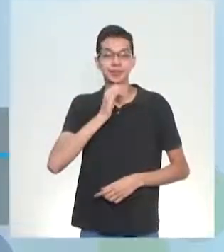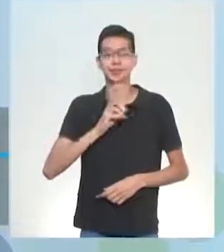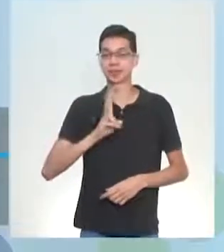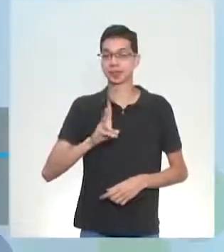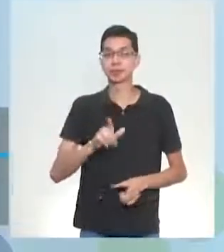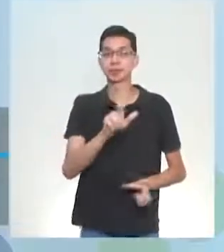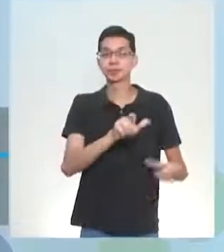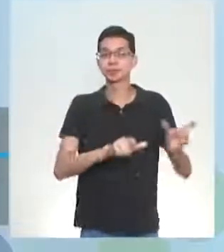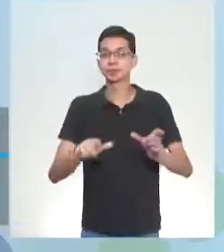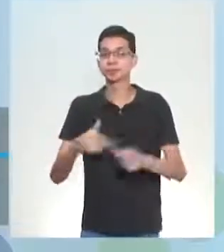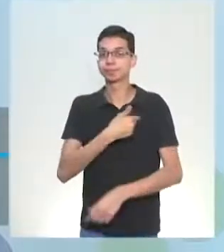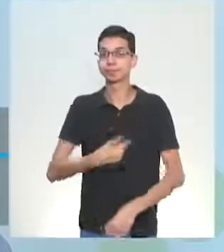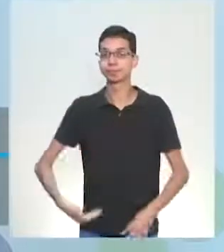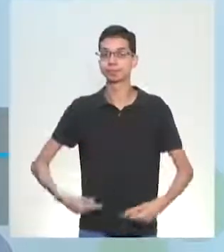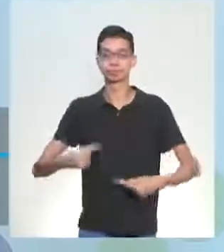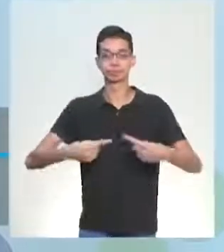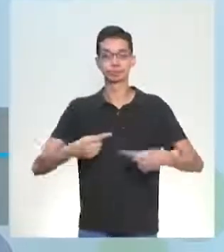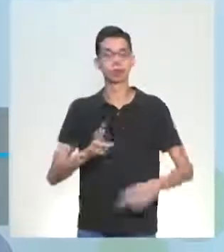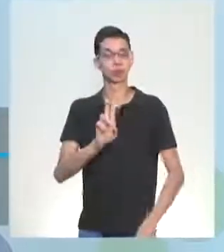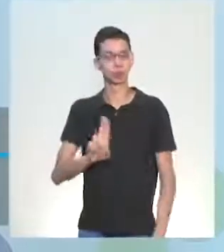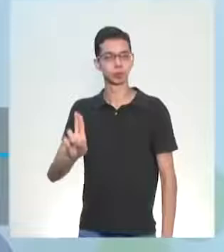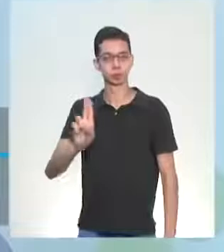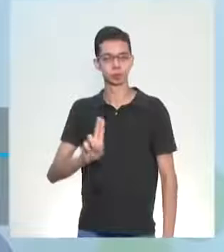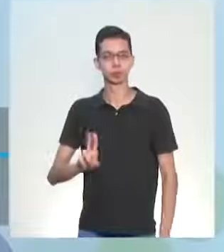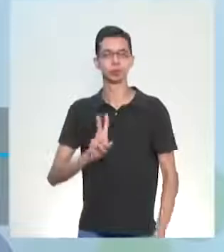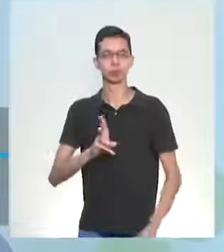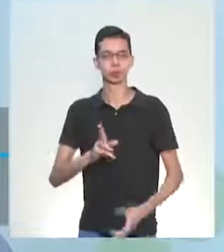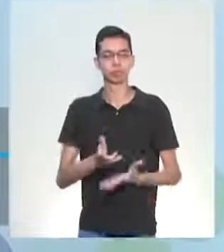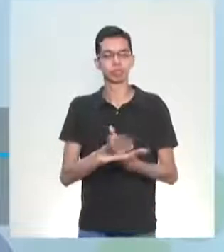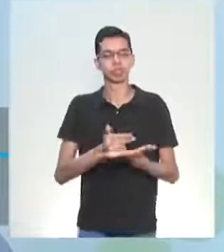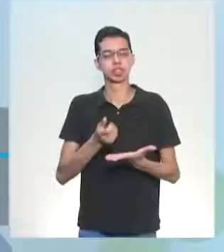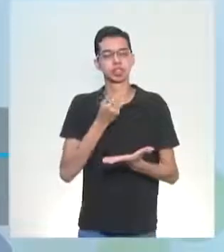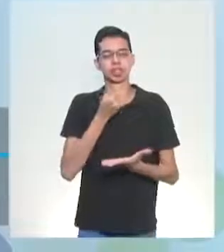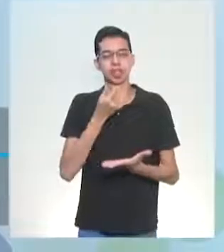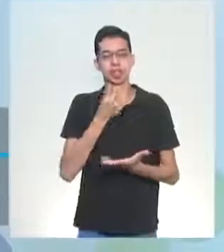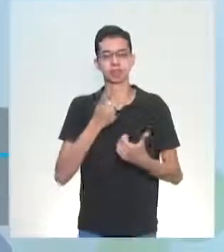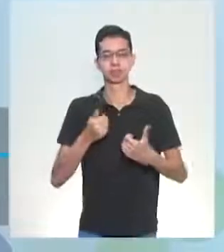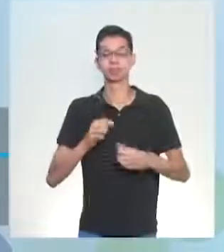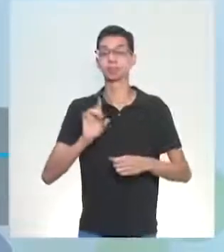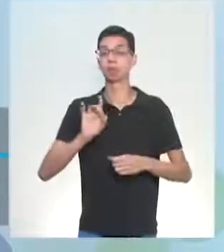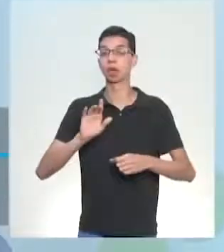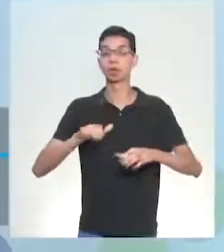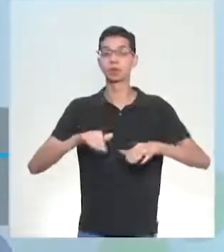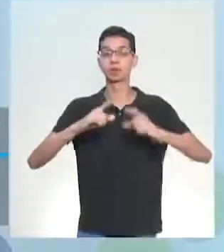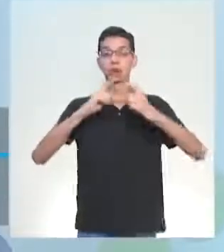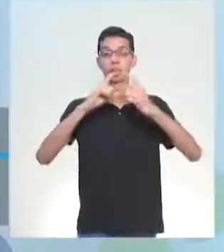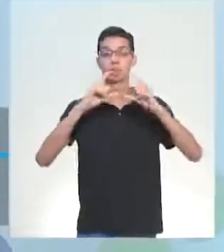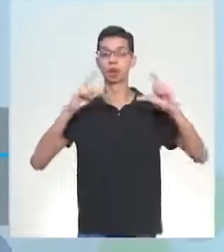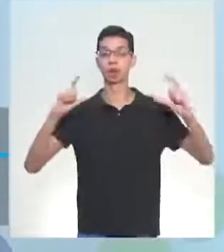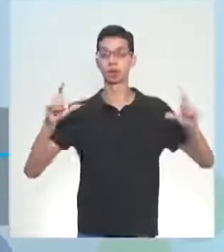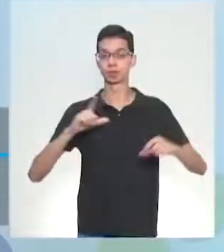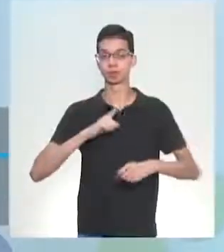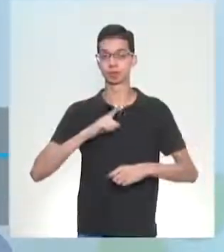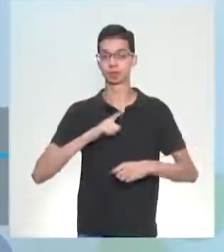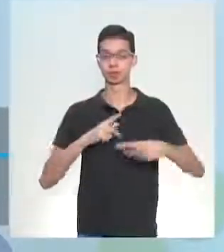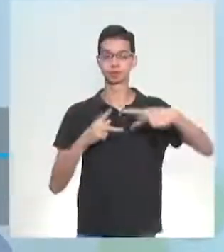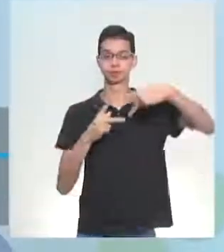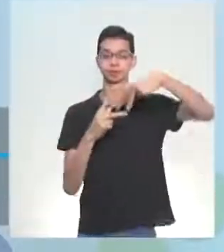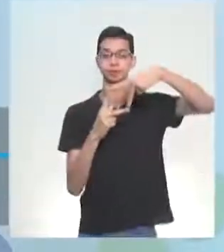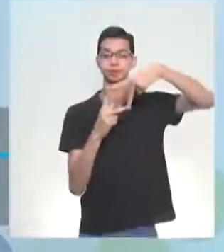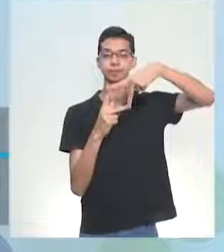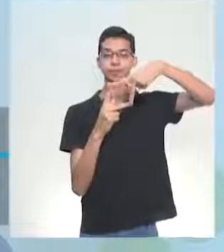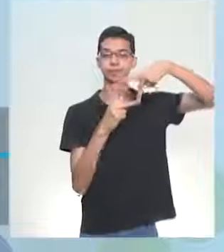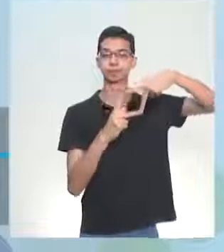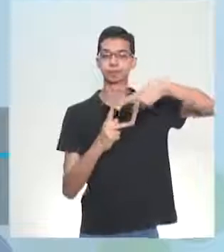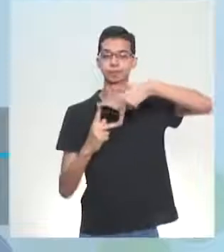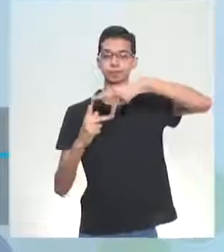são esses temas utilizados nas charges, tá bom? Então, ela tem só um quadrinho, às vezes até costuma confundir com outros cartoons, né? Mas